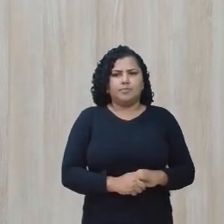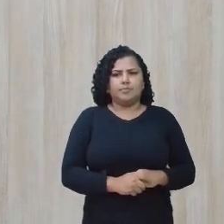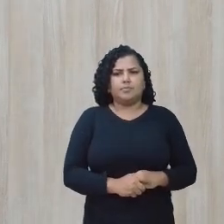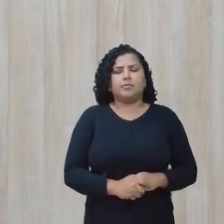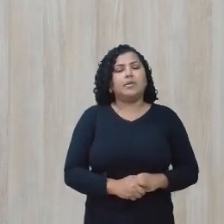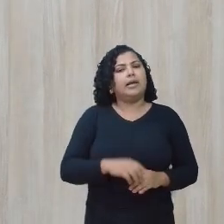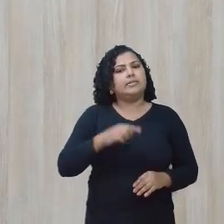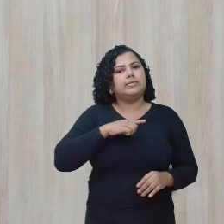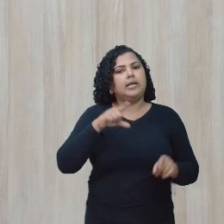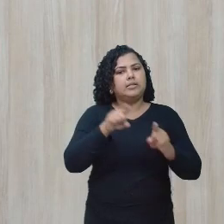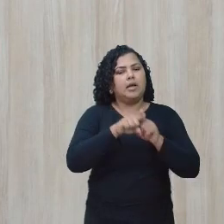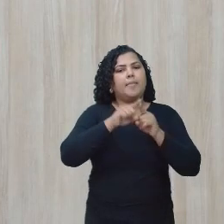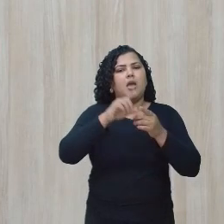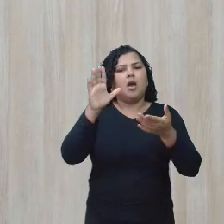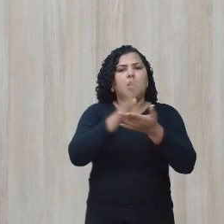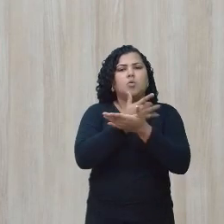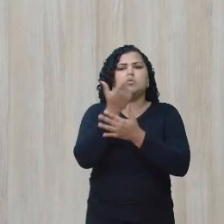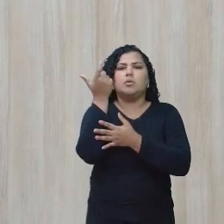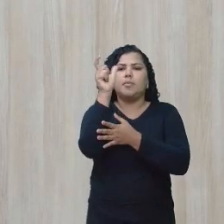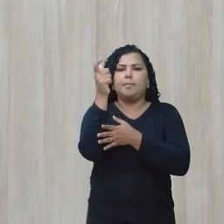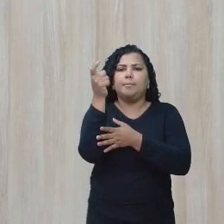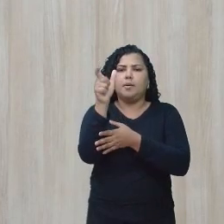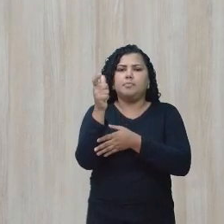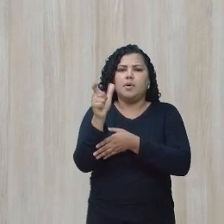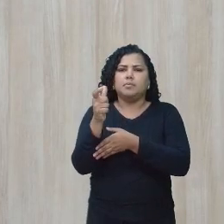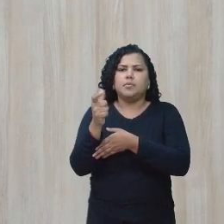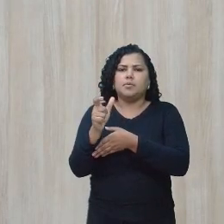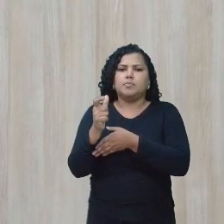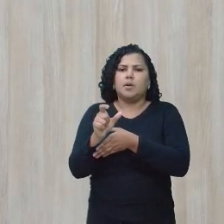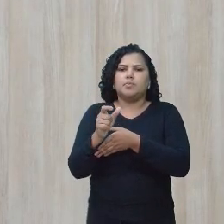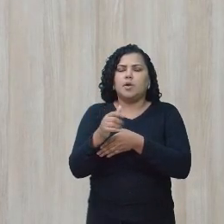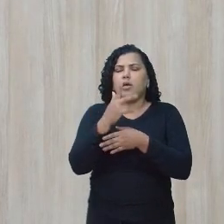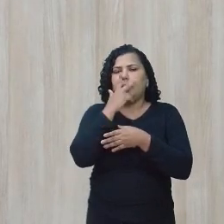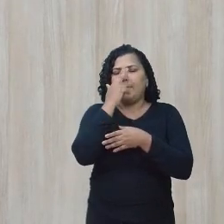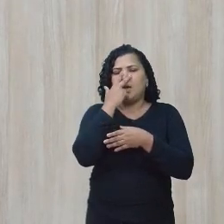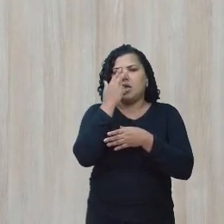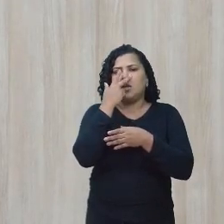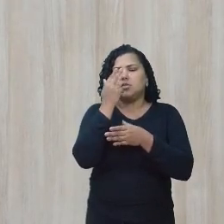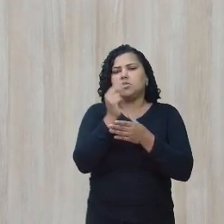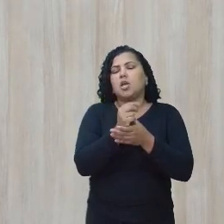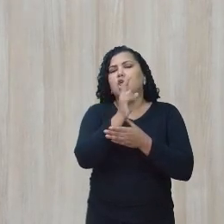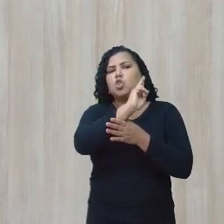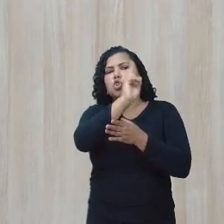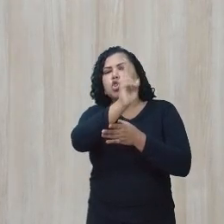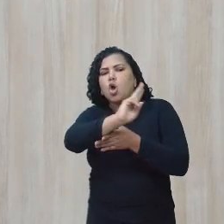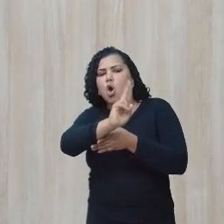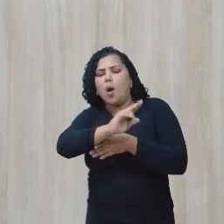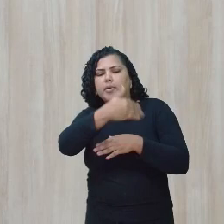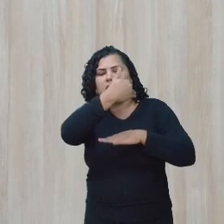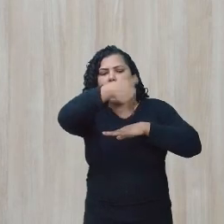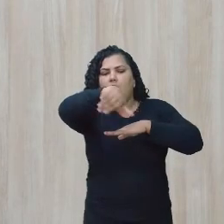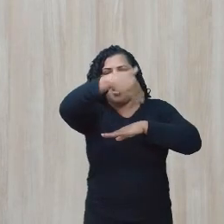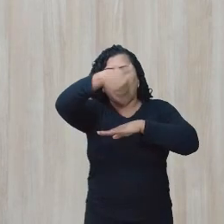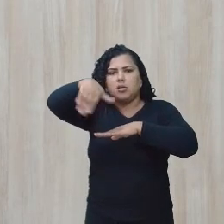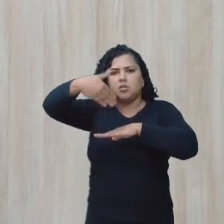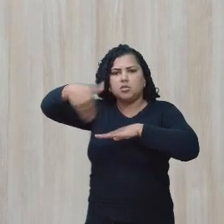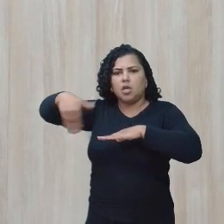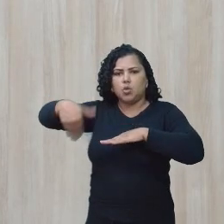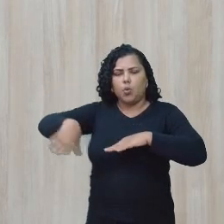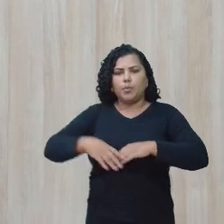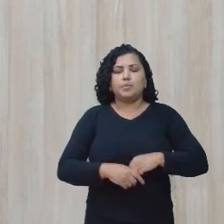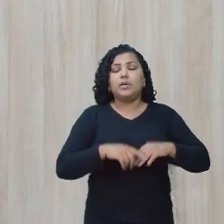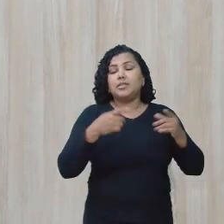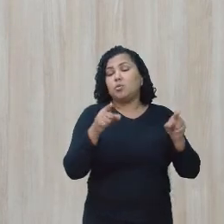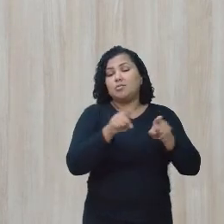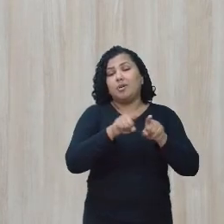uma série de palavras que eu já falei lá atrás, que ele é como se fosse nomes de classificação ou de setor. Essas palavras, em geral, ela também